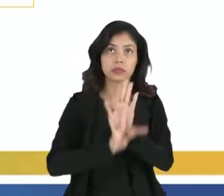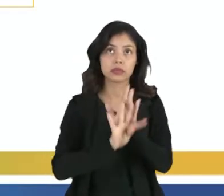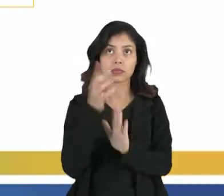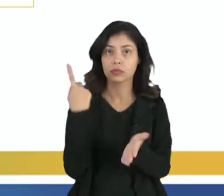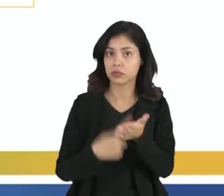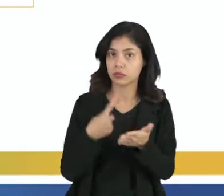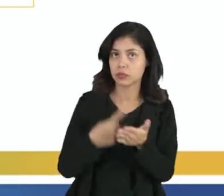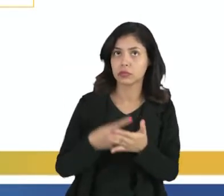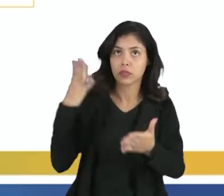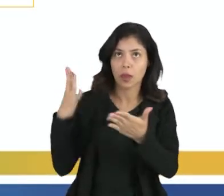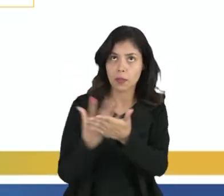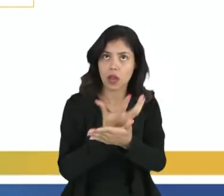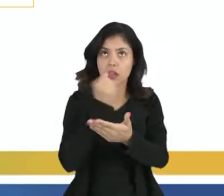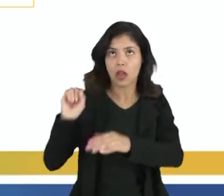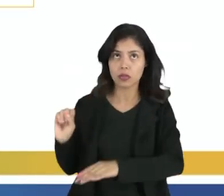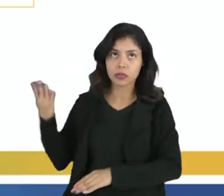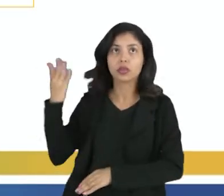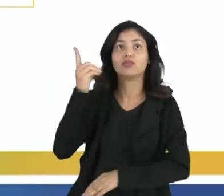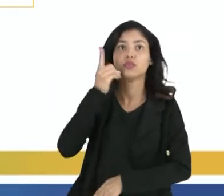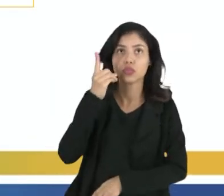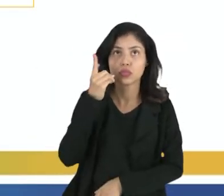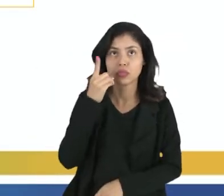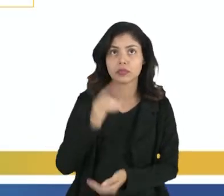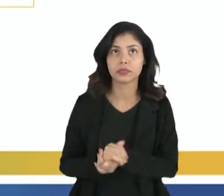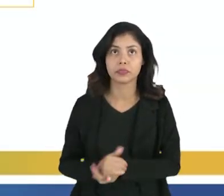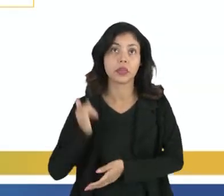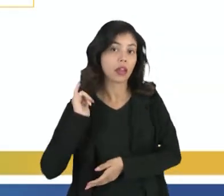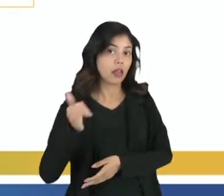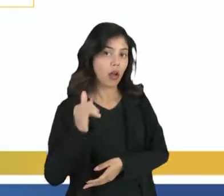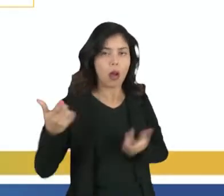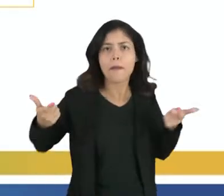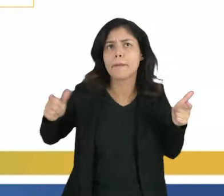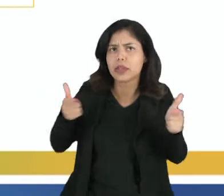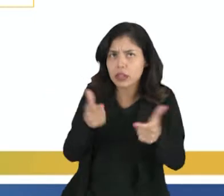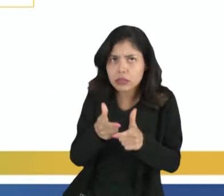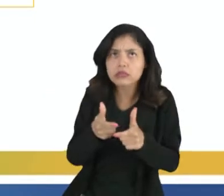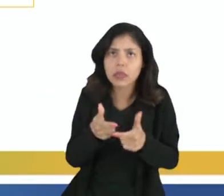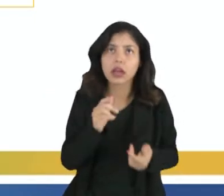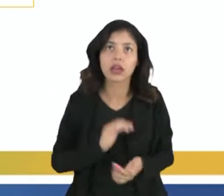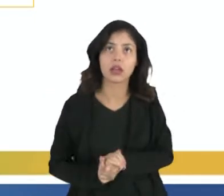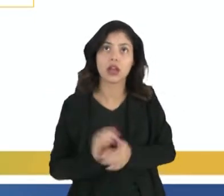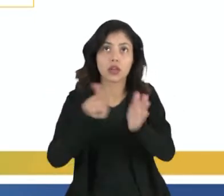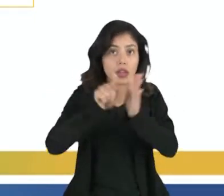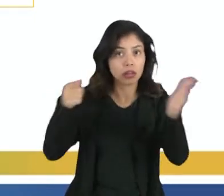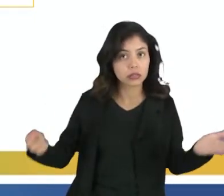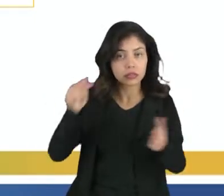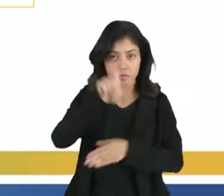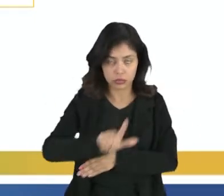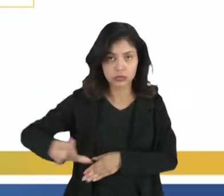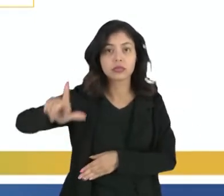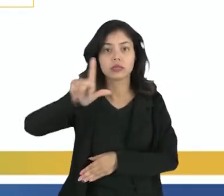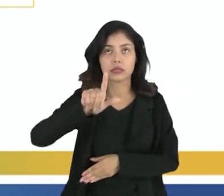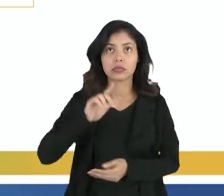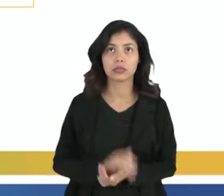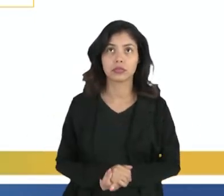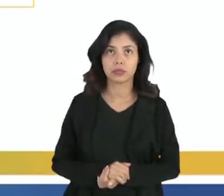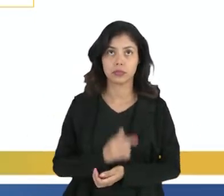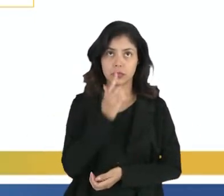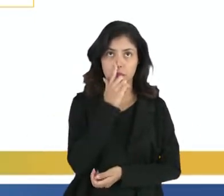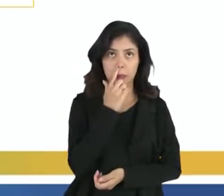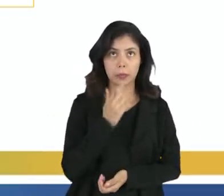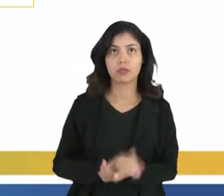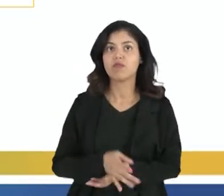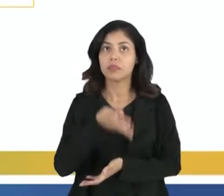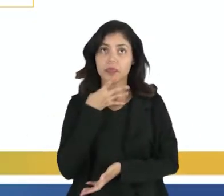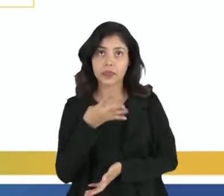que consistem em abordar acontecimentos do dia a dia em uma narração curta e situa-se entre jornalismo e a